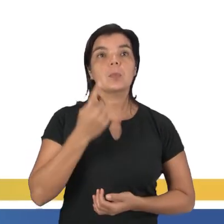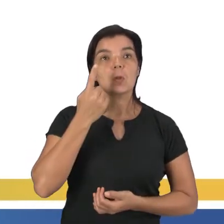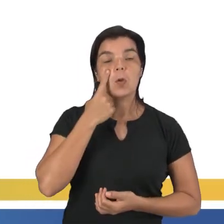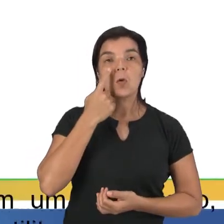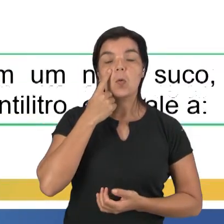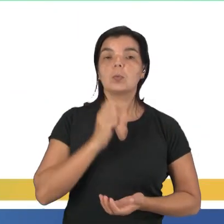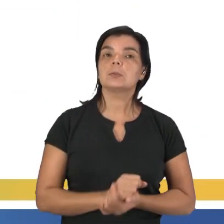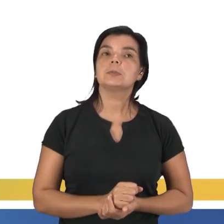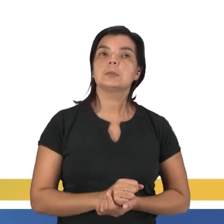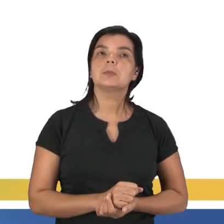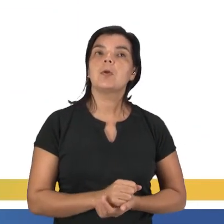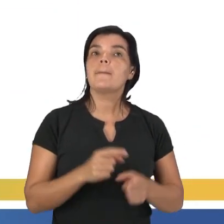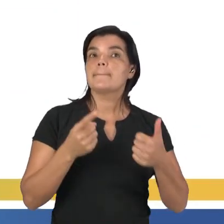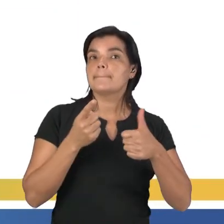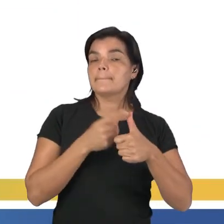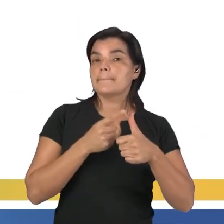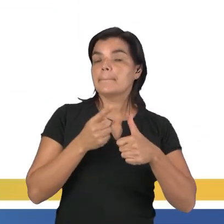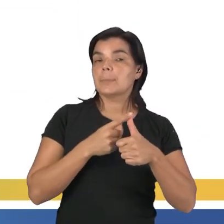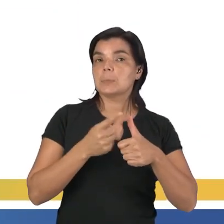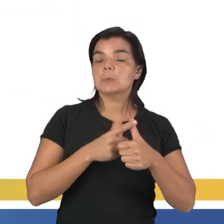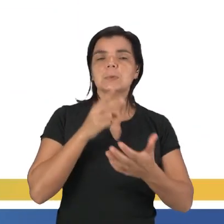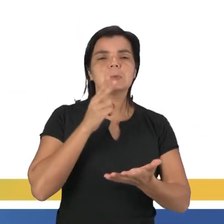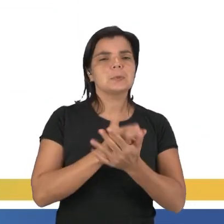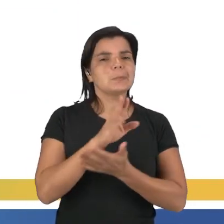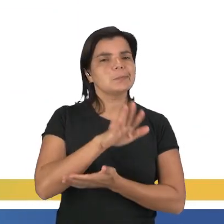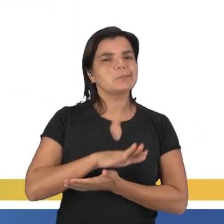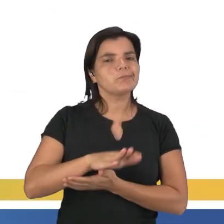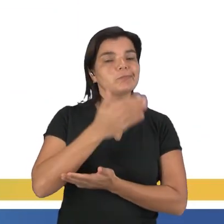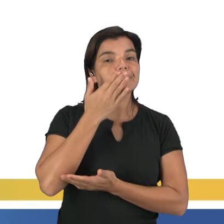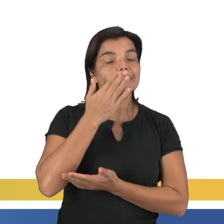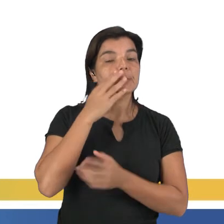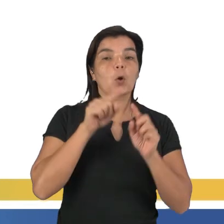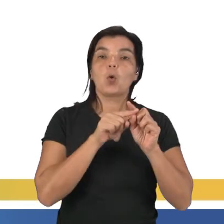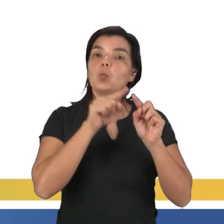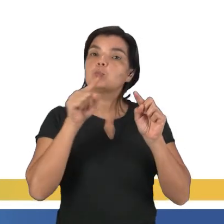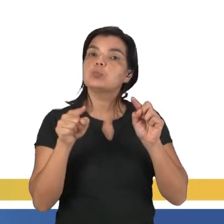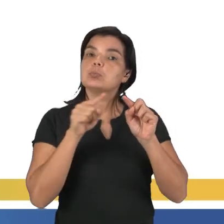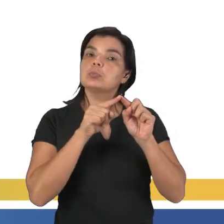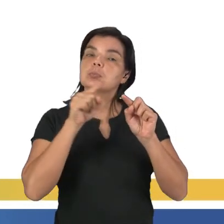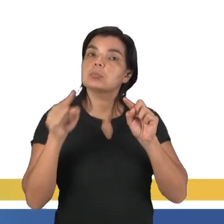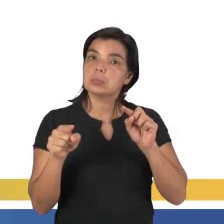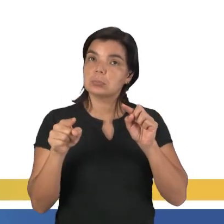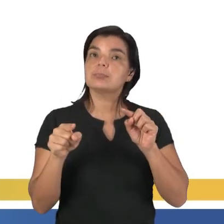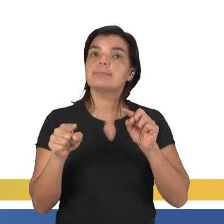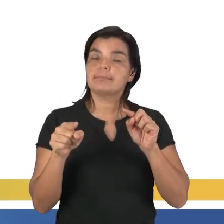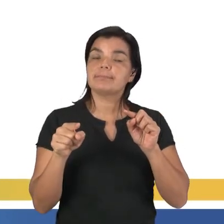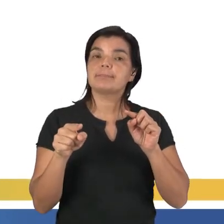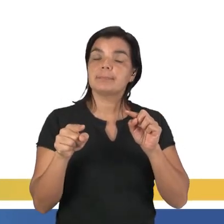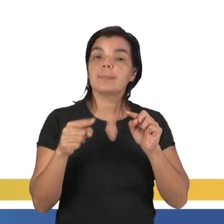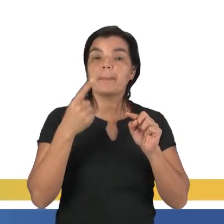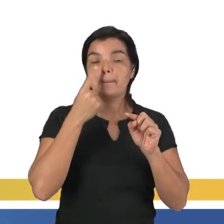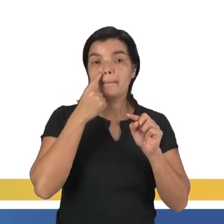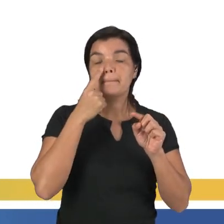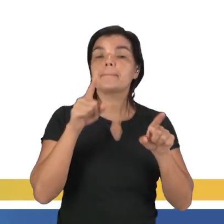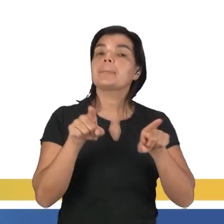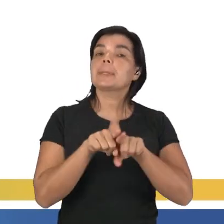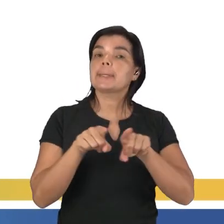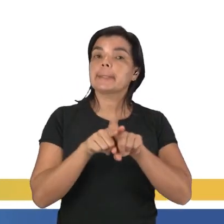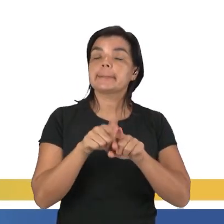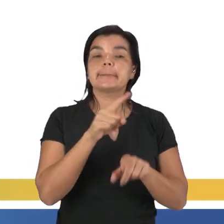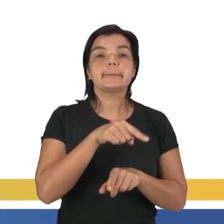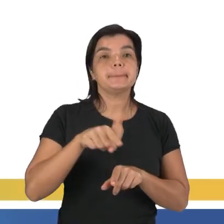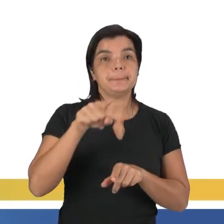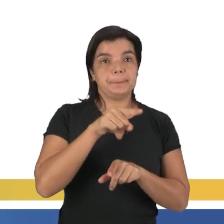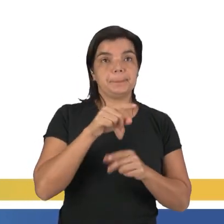perceber duas coisas, né? O primeiro que eu sempre geralmente peço, saber o valor numérico e a convenção que nós temos que fazer. Ou seja, ele